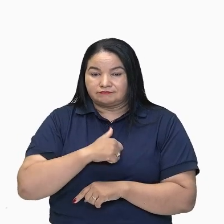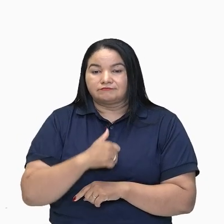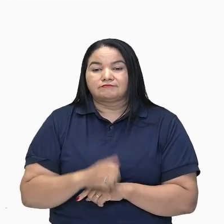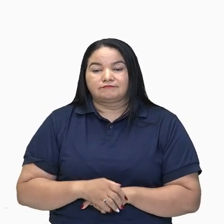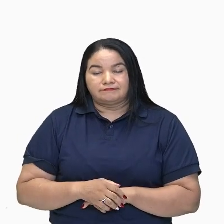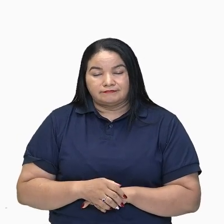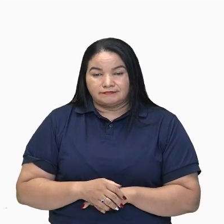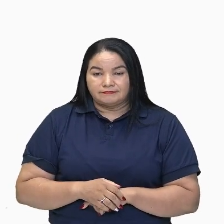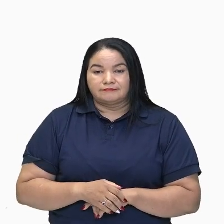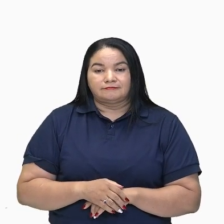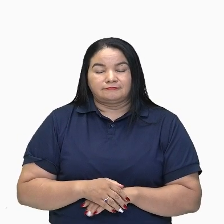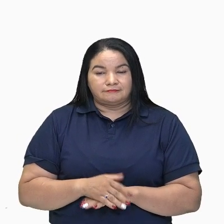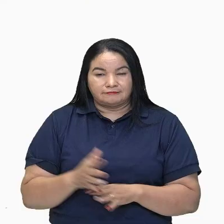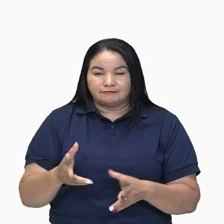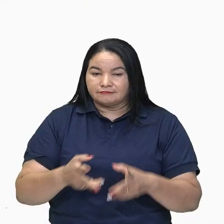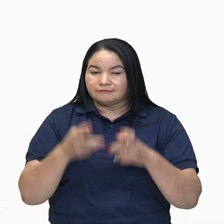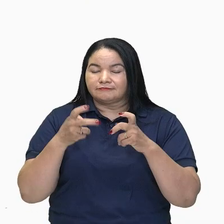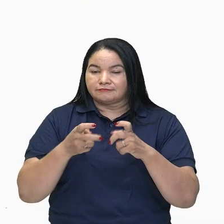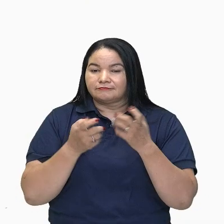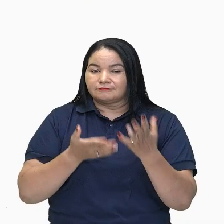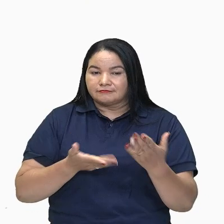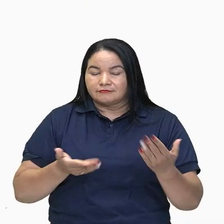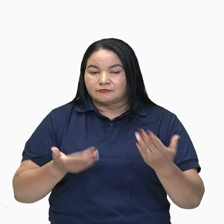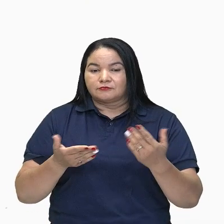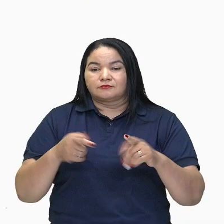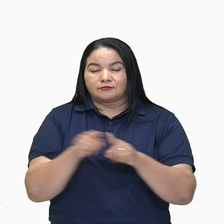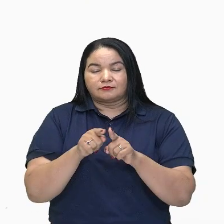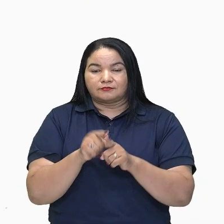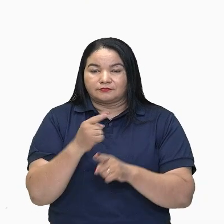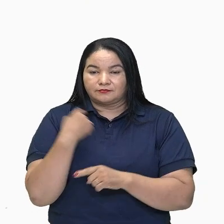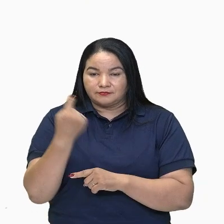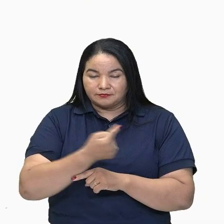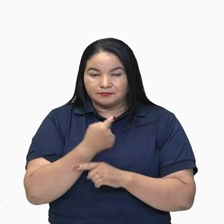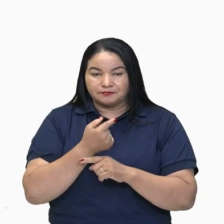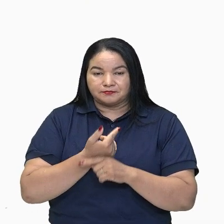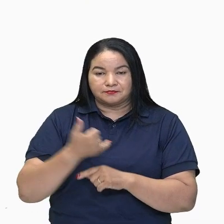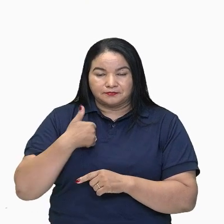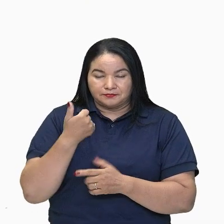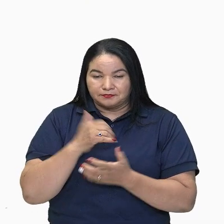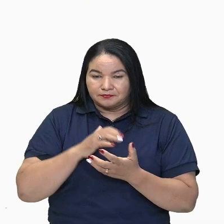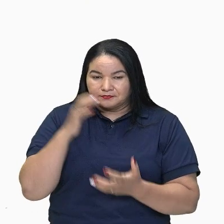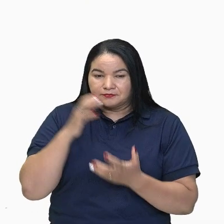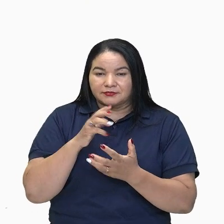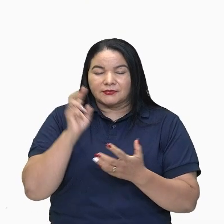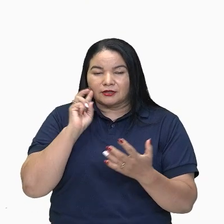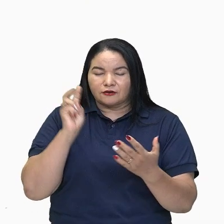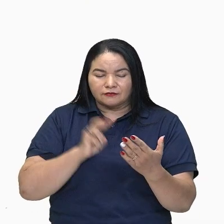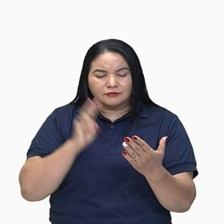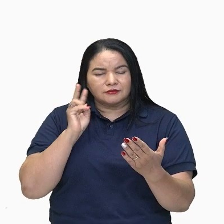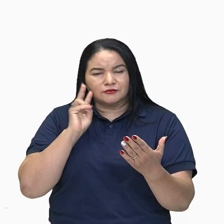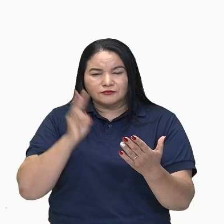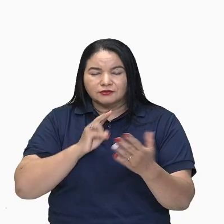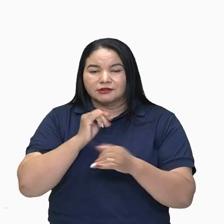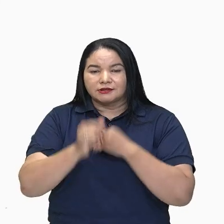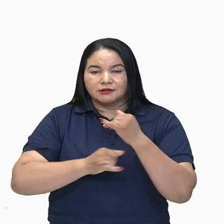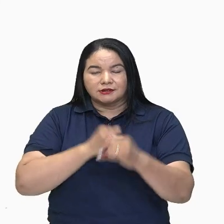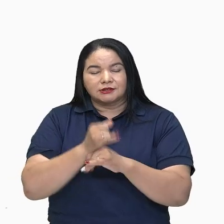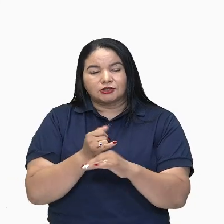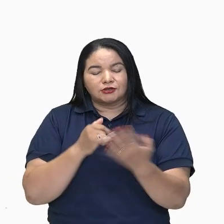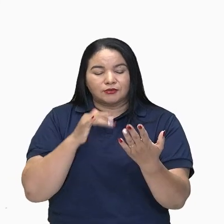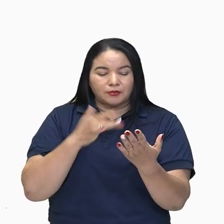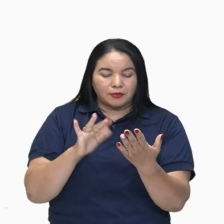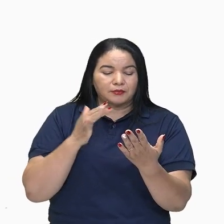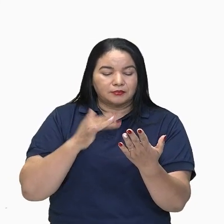muitas vezes os adolescentes, ou até mesmo a gente, adulto, começa a olhar a internet, a se comparar, a